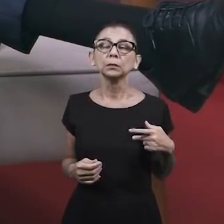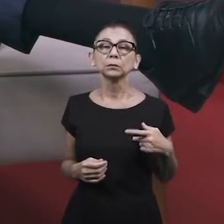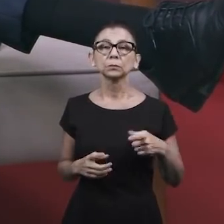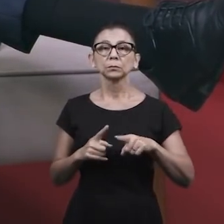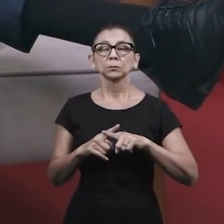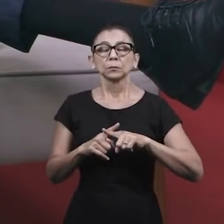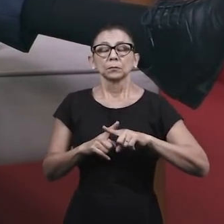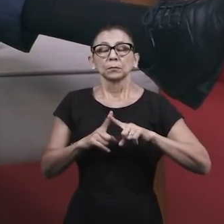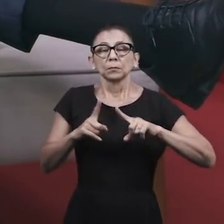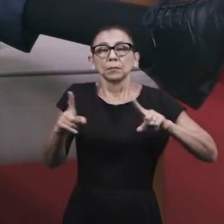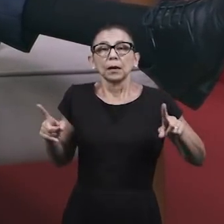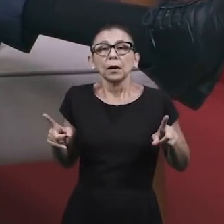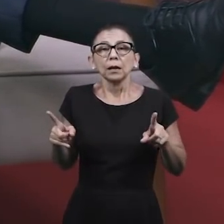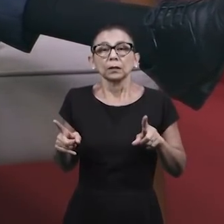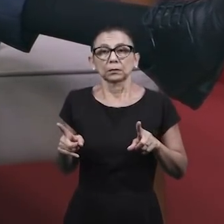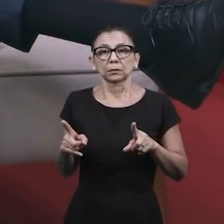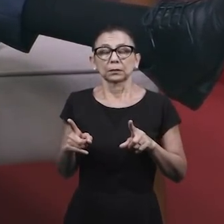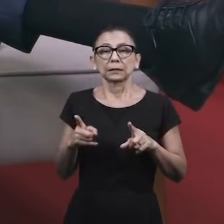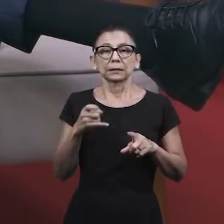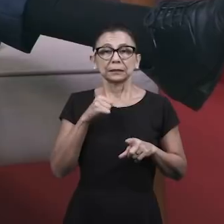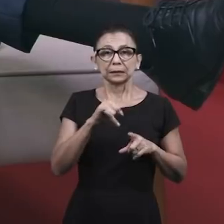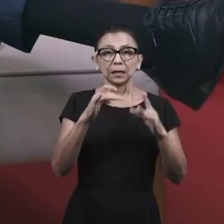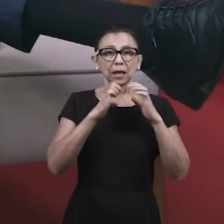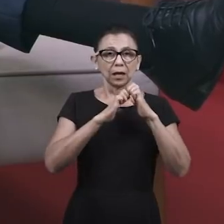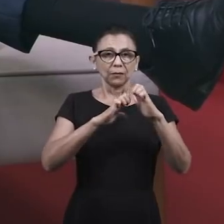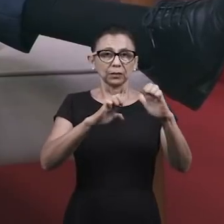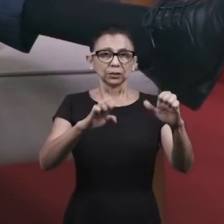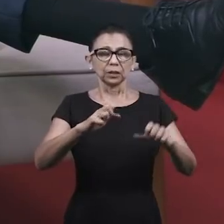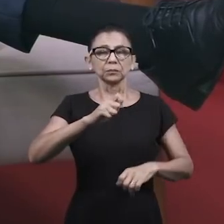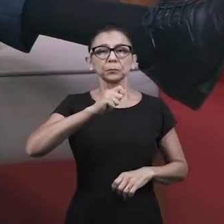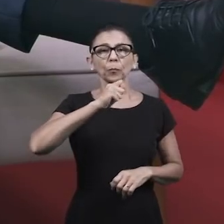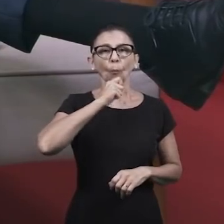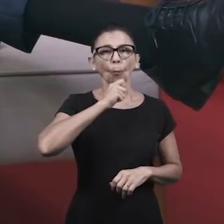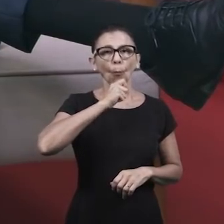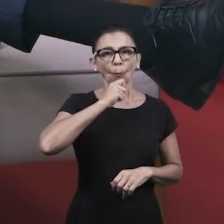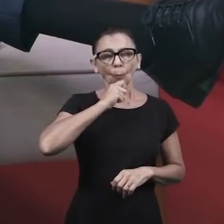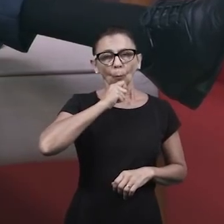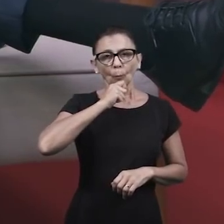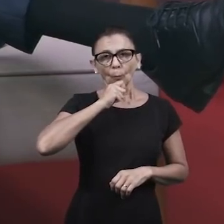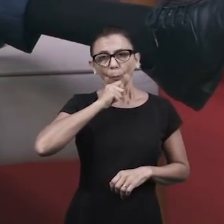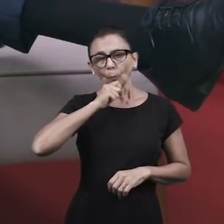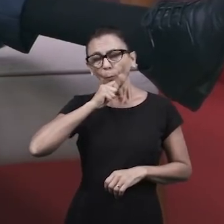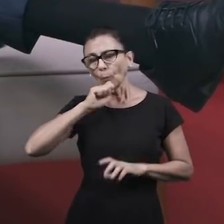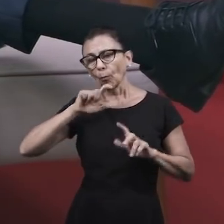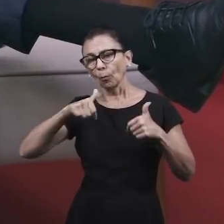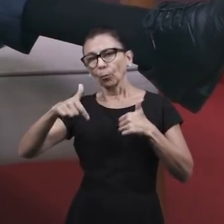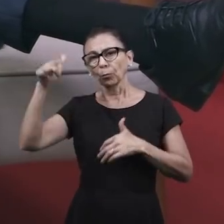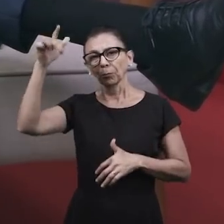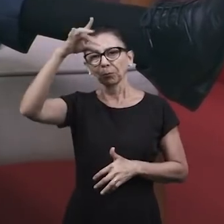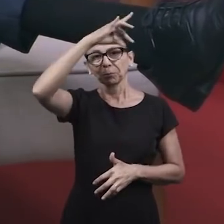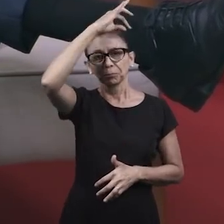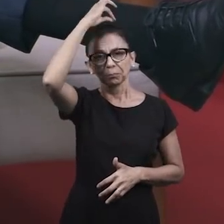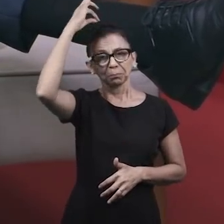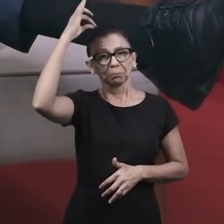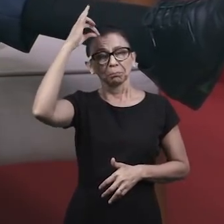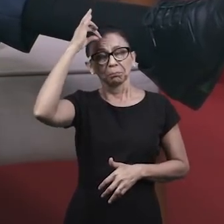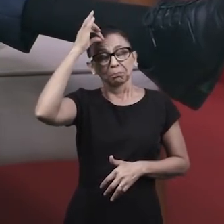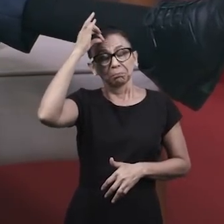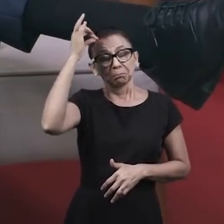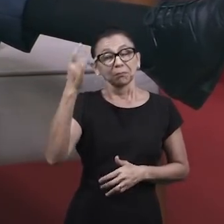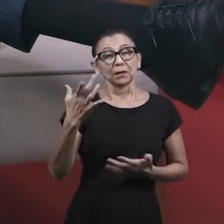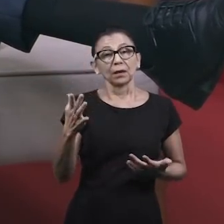esse mistério, quando a gente fala de mistério, daquilo que está oculto, você tem aquilo que, vamos lá, a